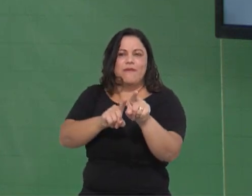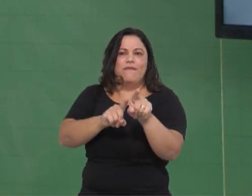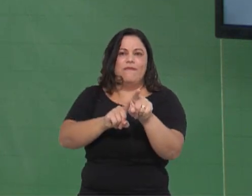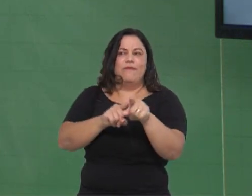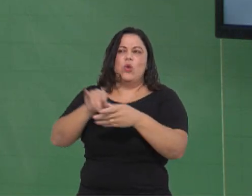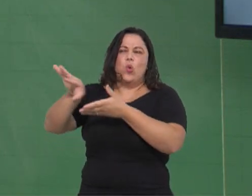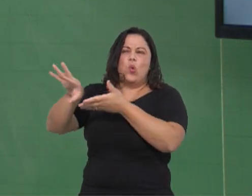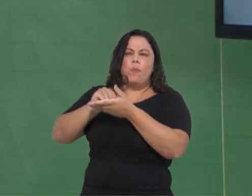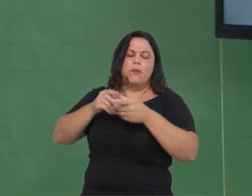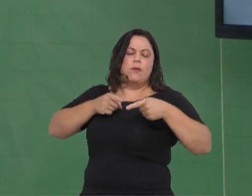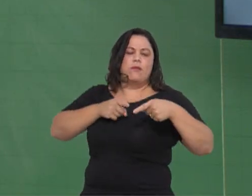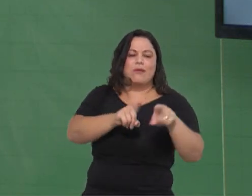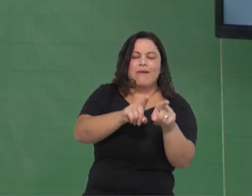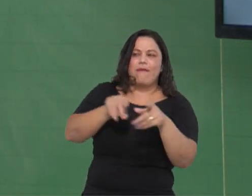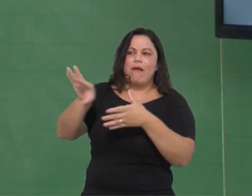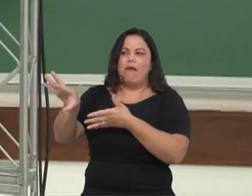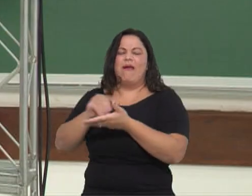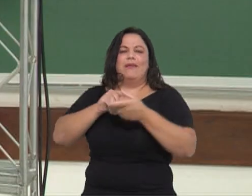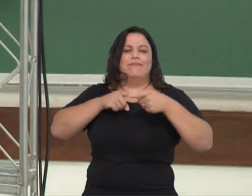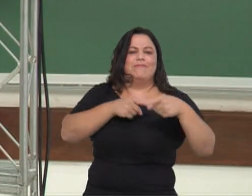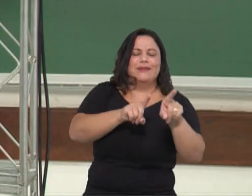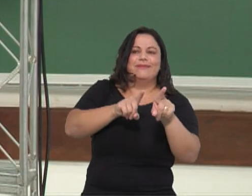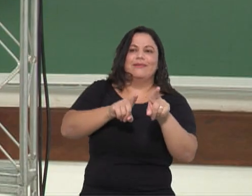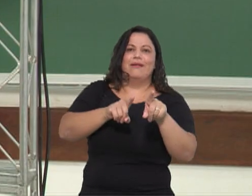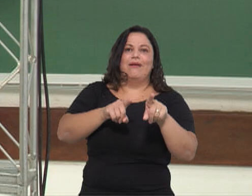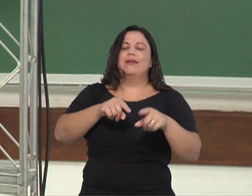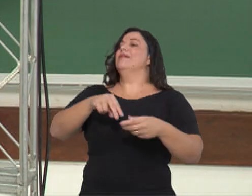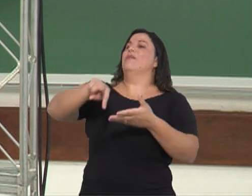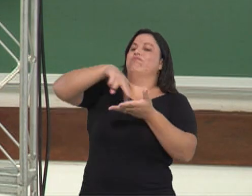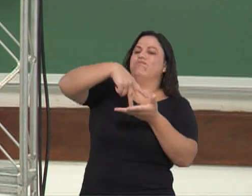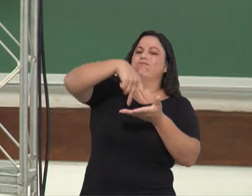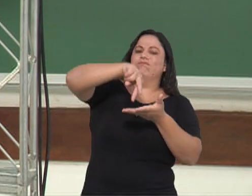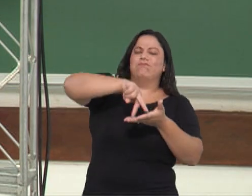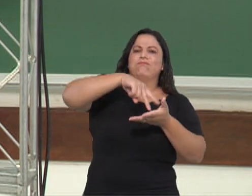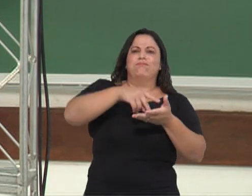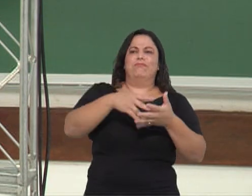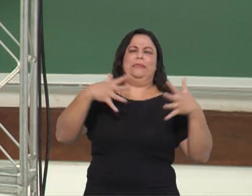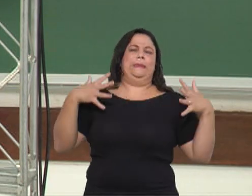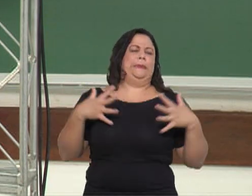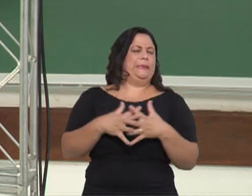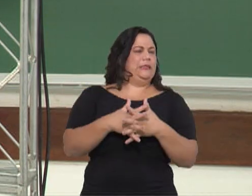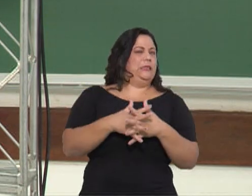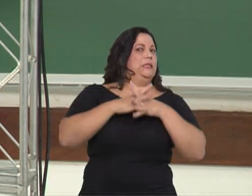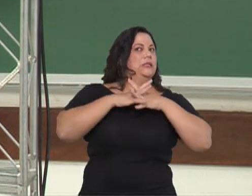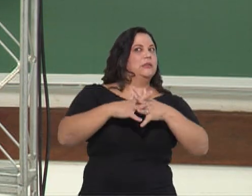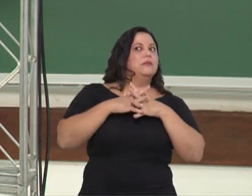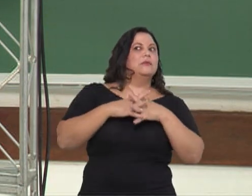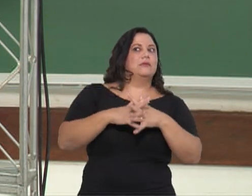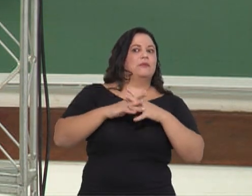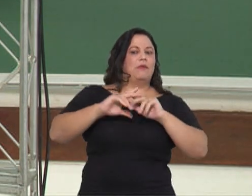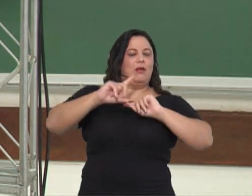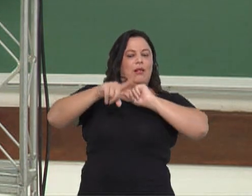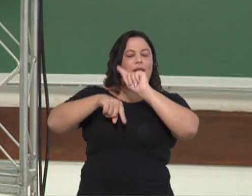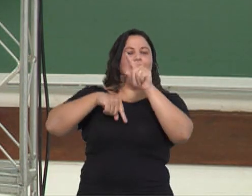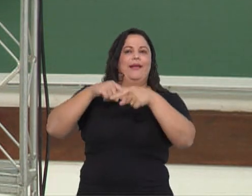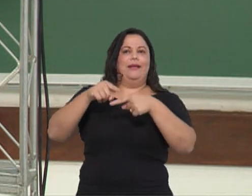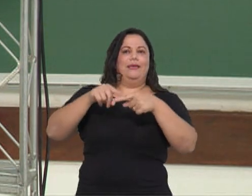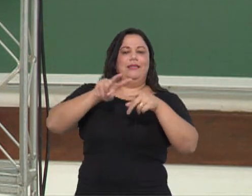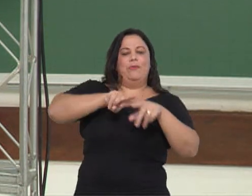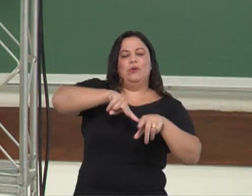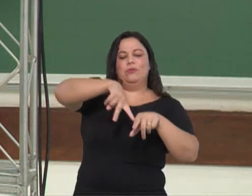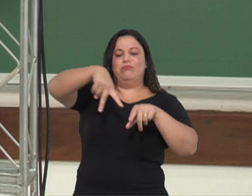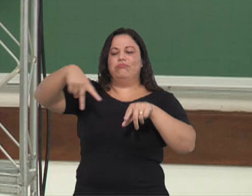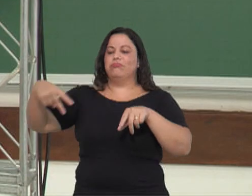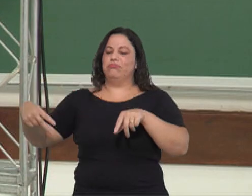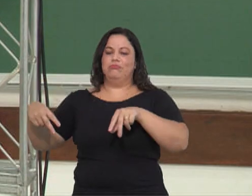faz os passos mais complexos. E ele vai até o final, desafia o outro dançarino e recua até o seu local.